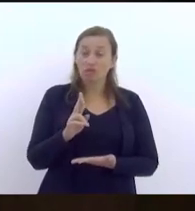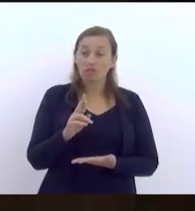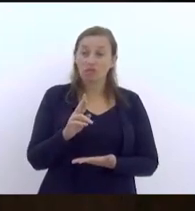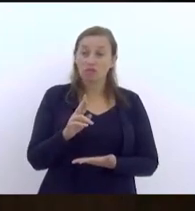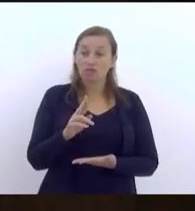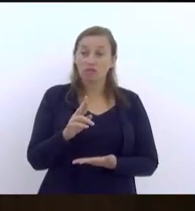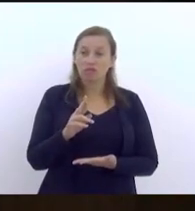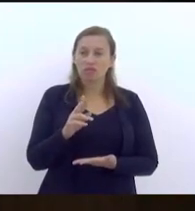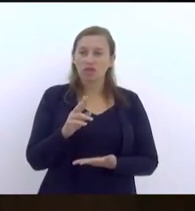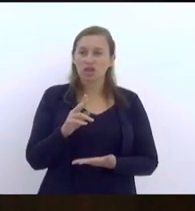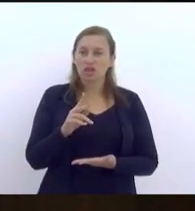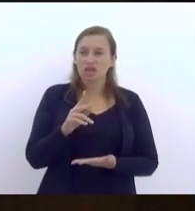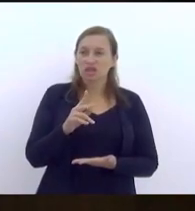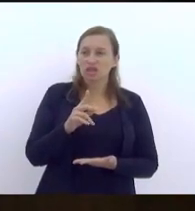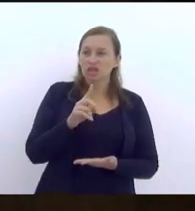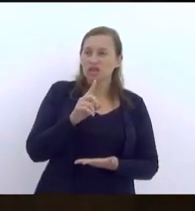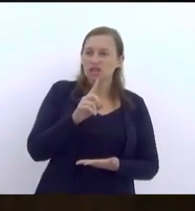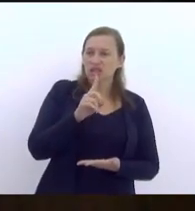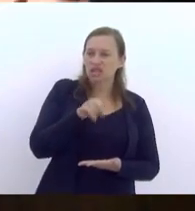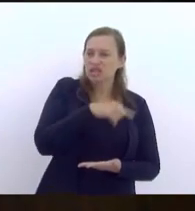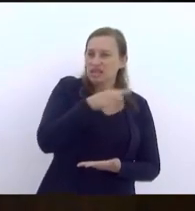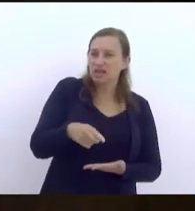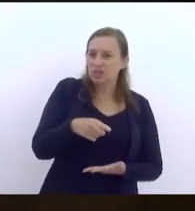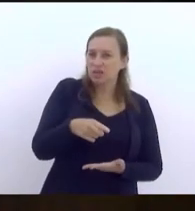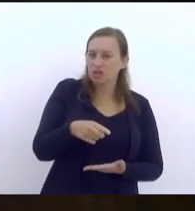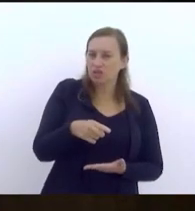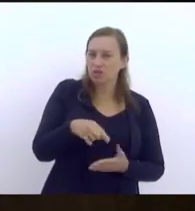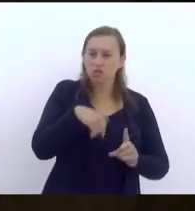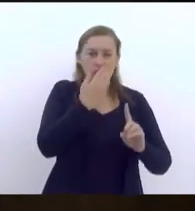uma negação de uma homenagem a um grupo.